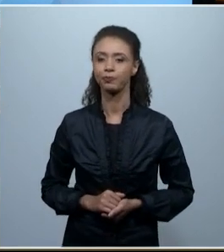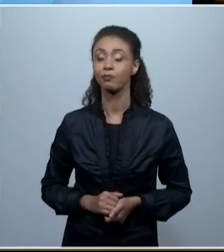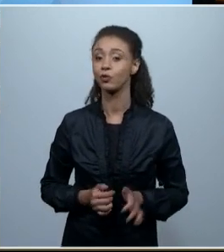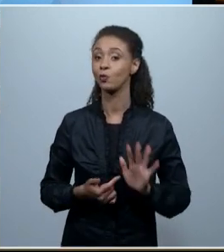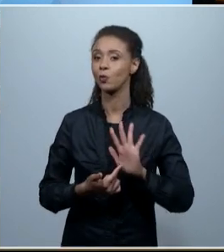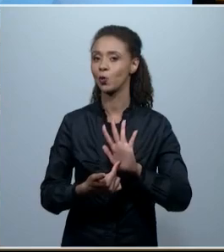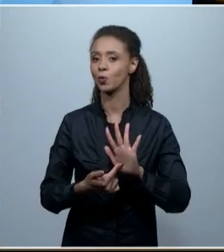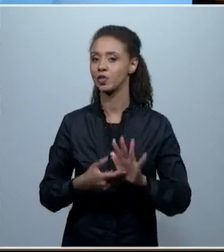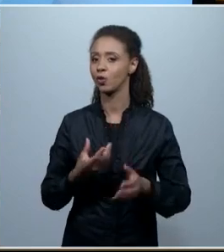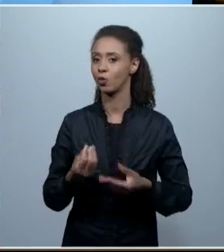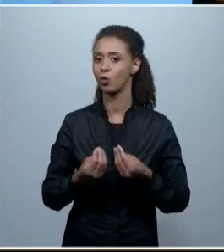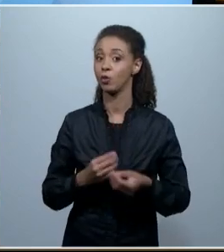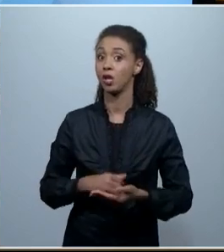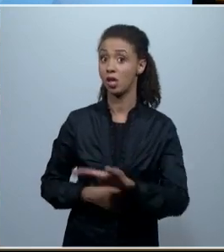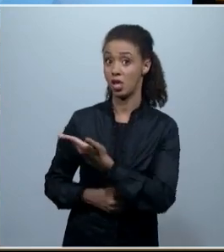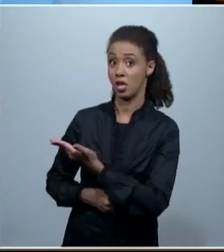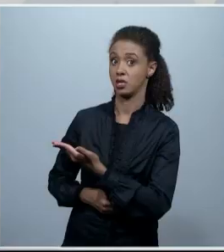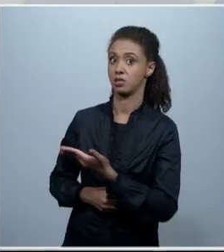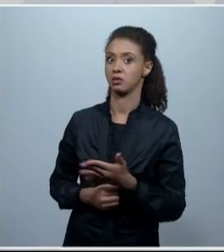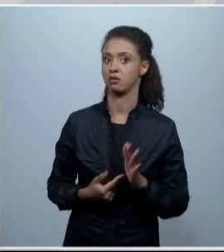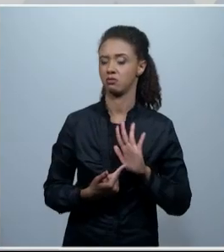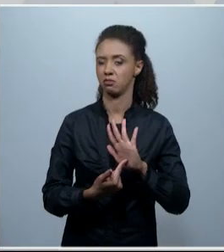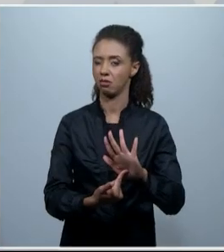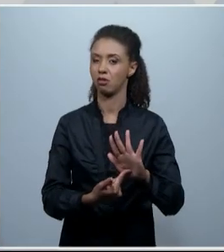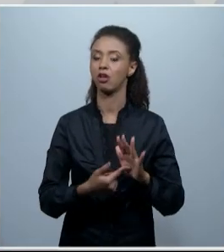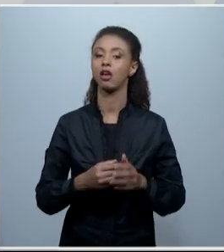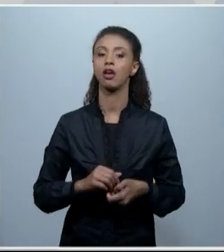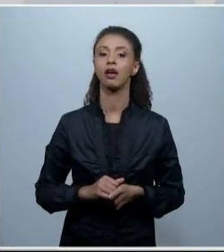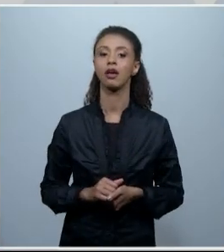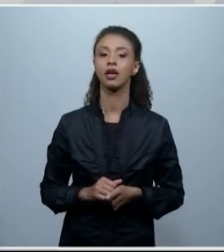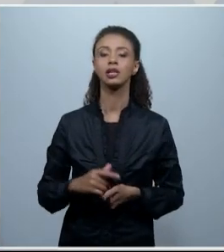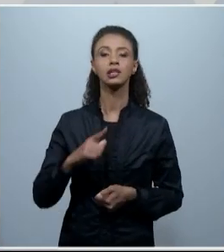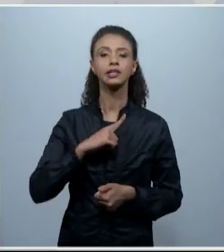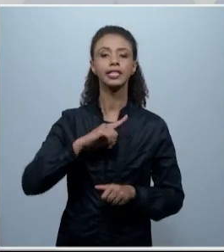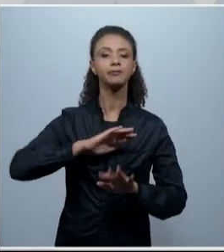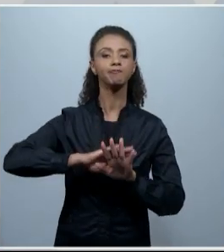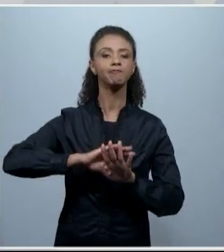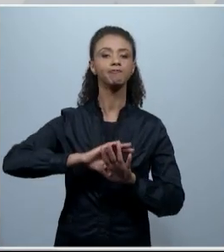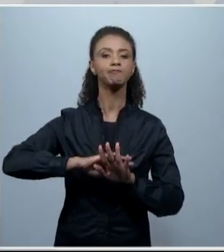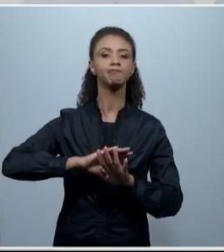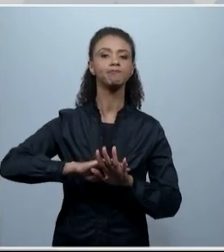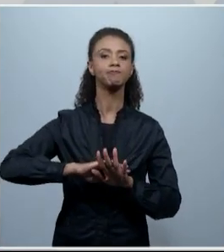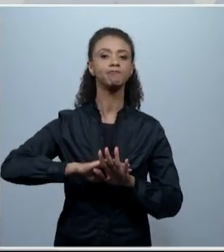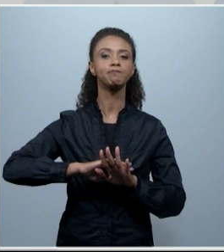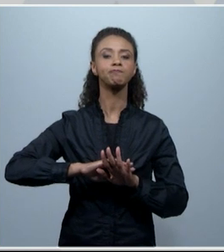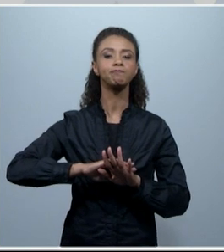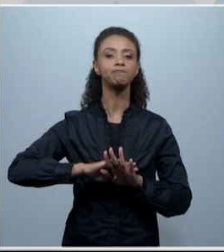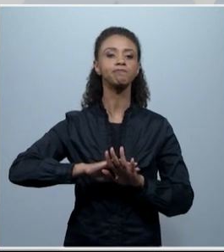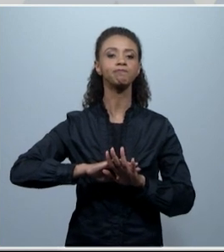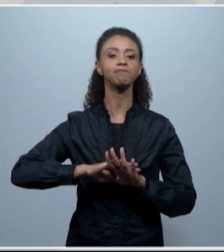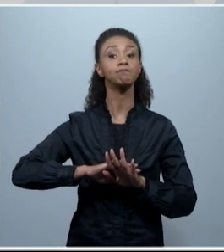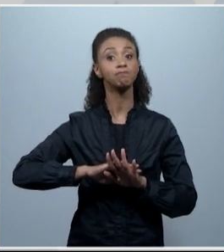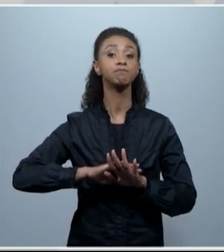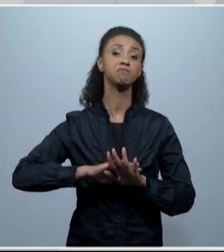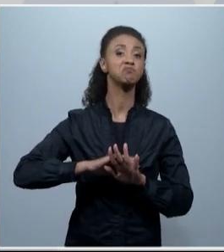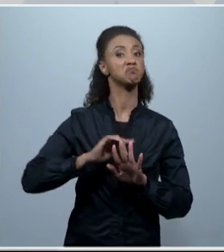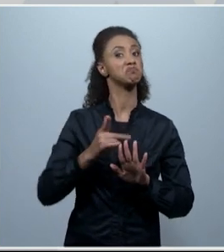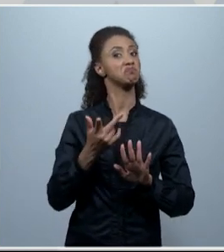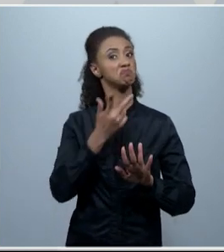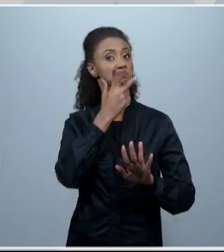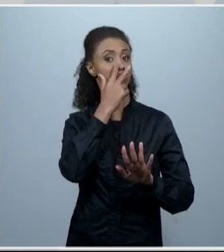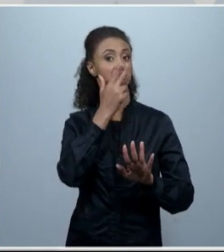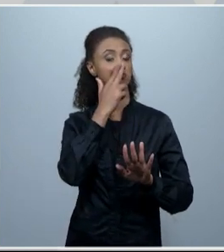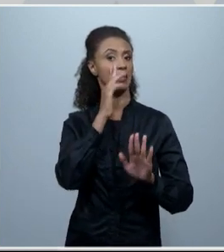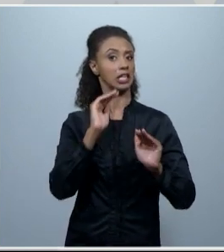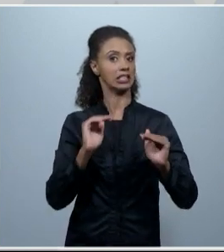essa demonstração ela contém 11 11 um elemento razoavelmente sofisticado porque a